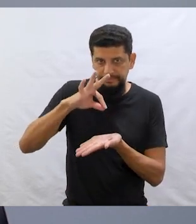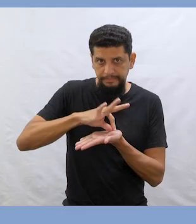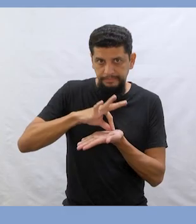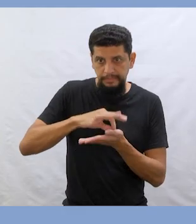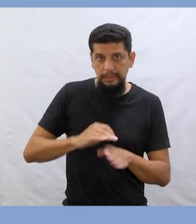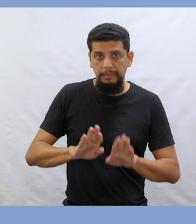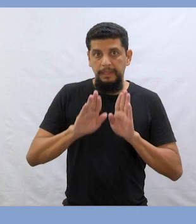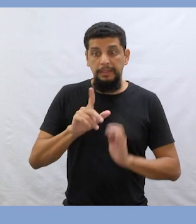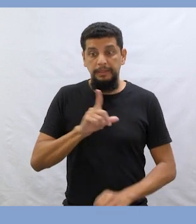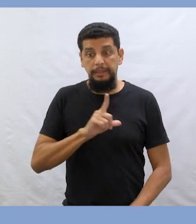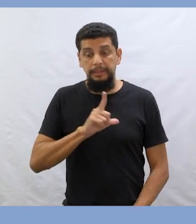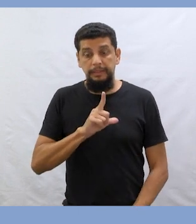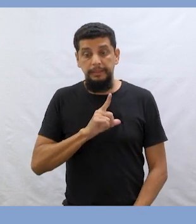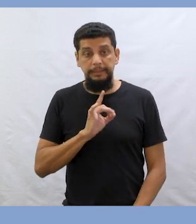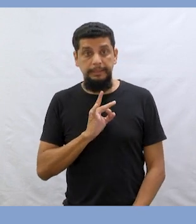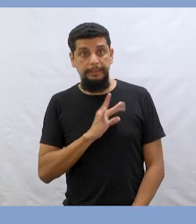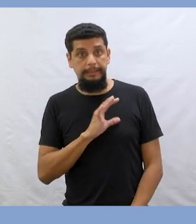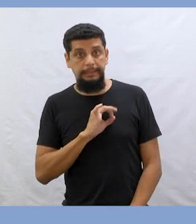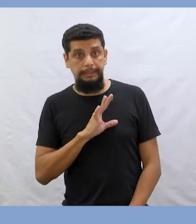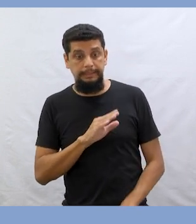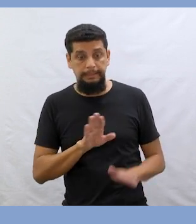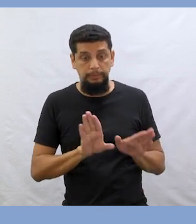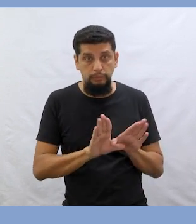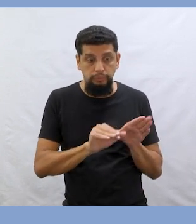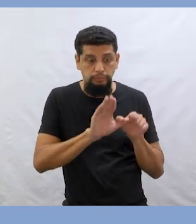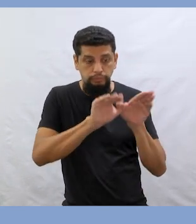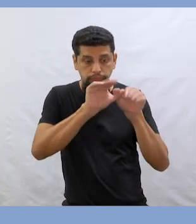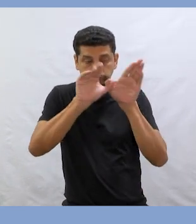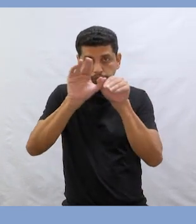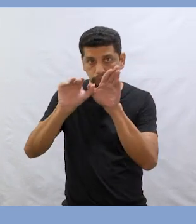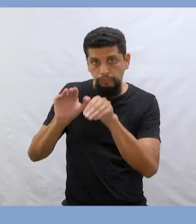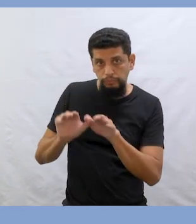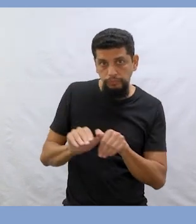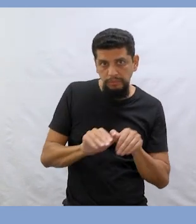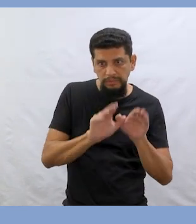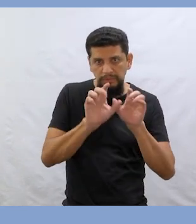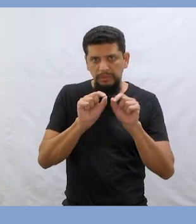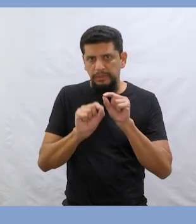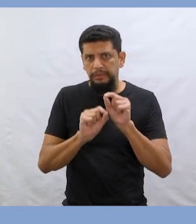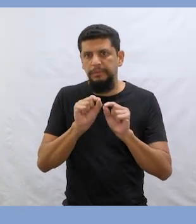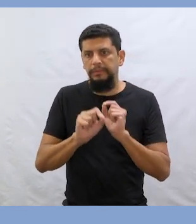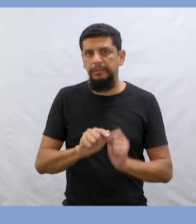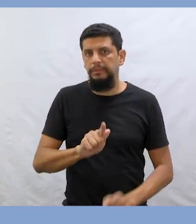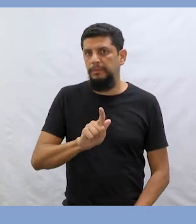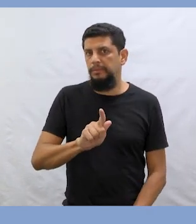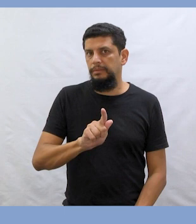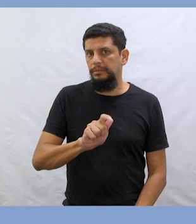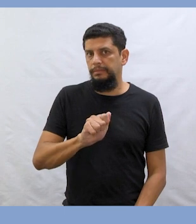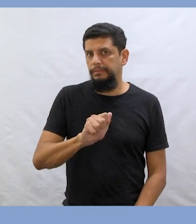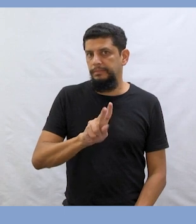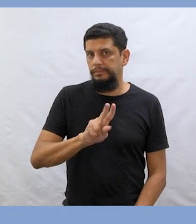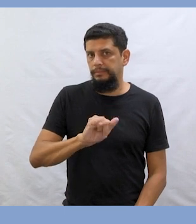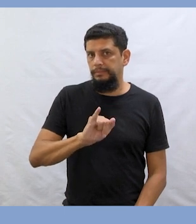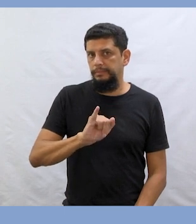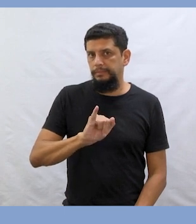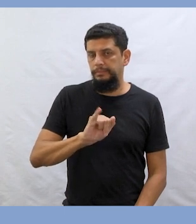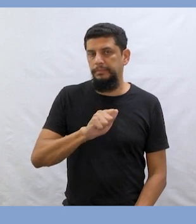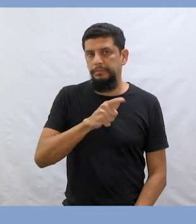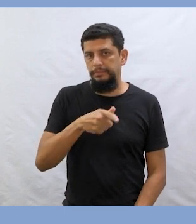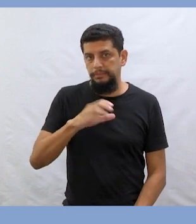Mas tem muito medo é do gavião. Quem que é o gavião? É um pássaro